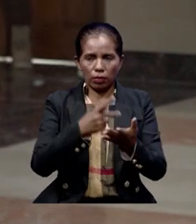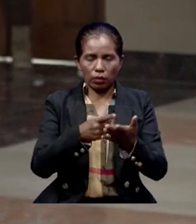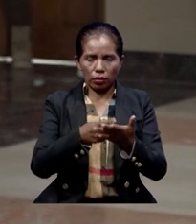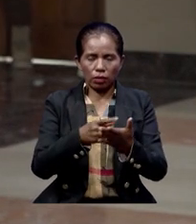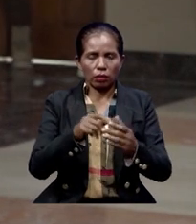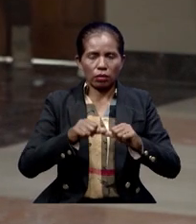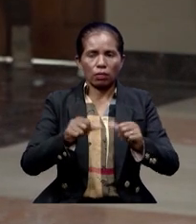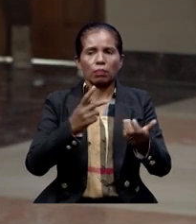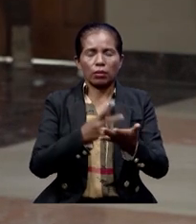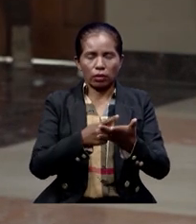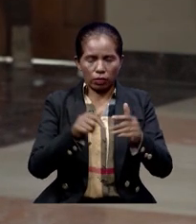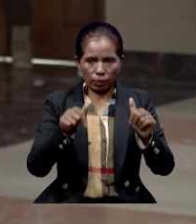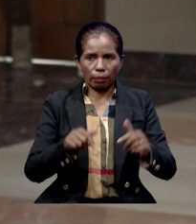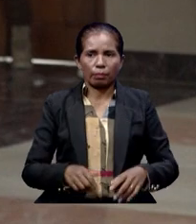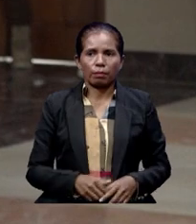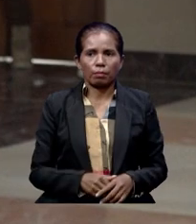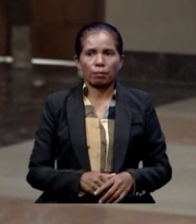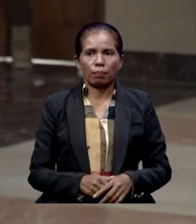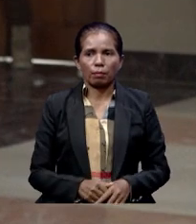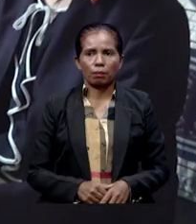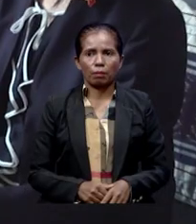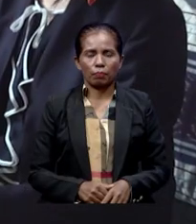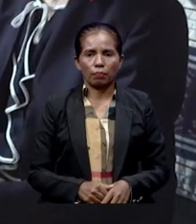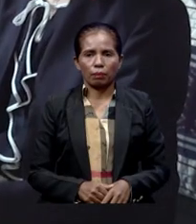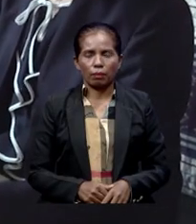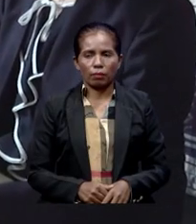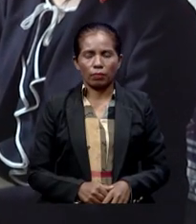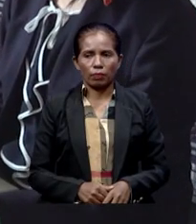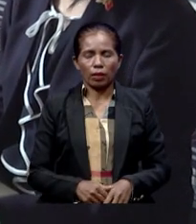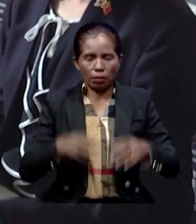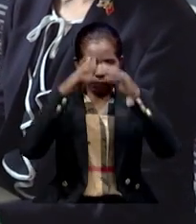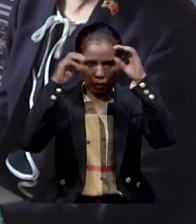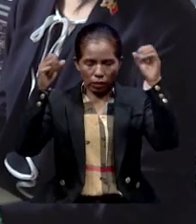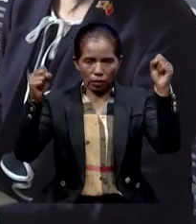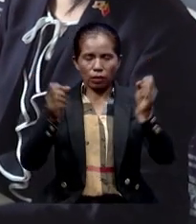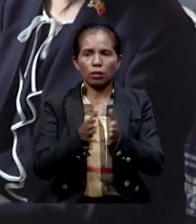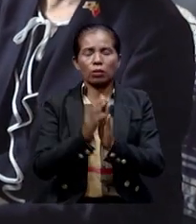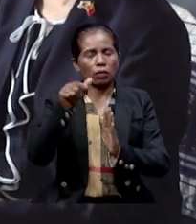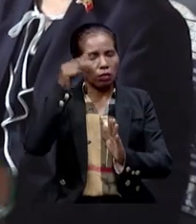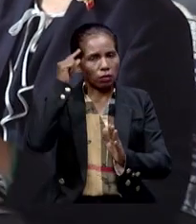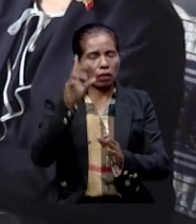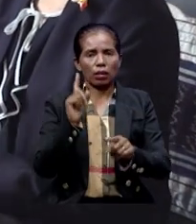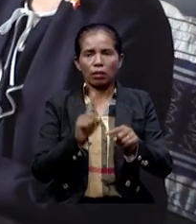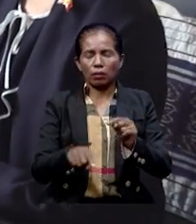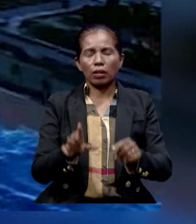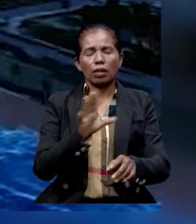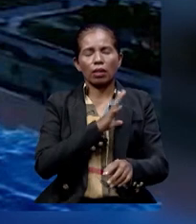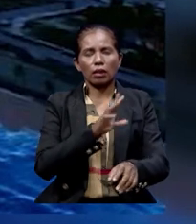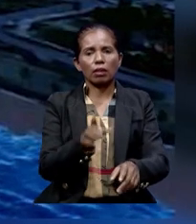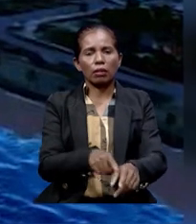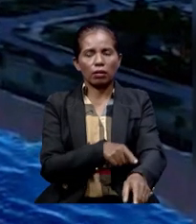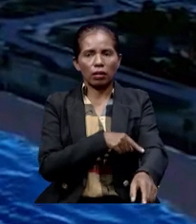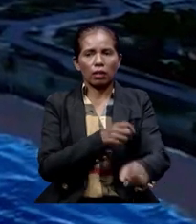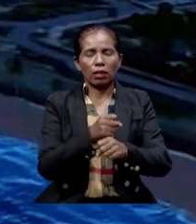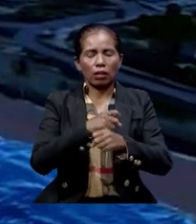projeto. In details, with the government. Foi na laje, né? Presidente da República, russo governo, Atula Bele, demora processo